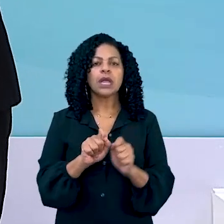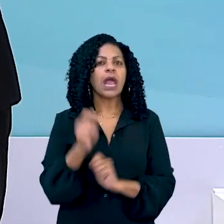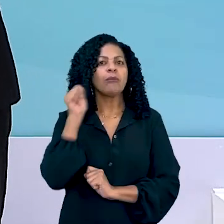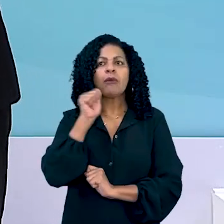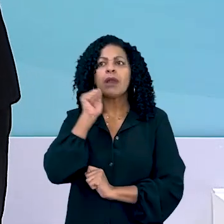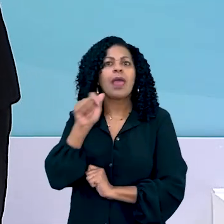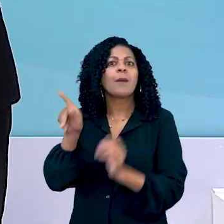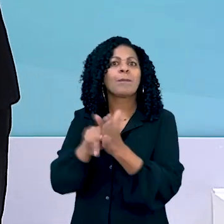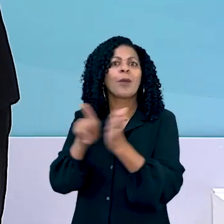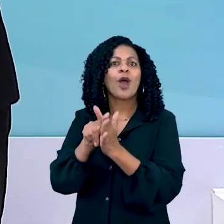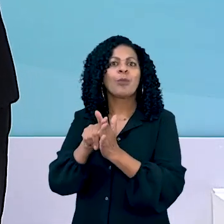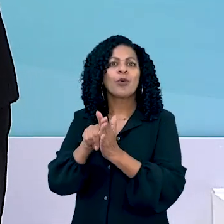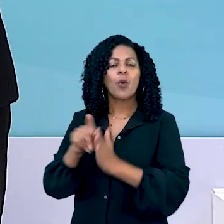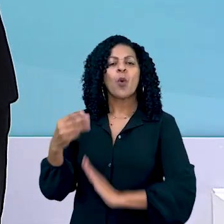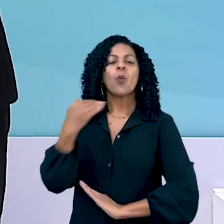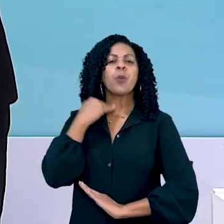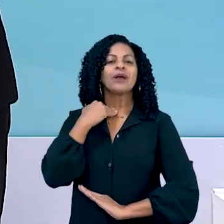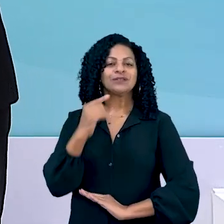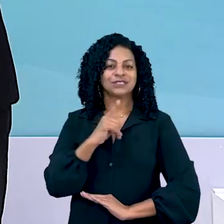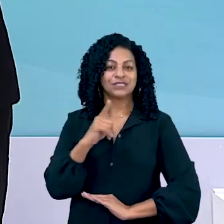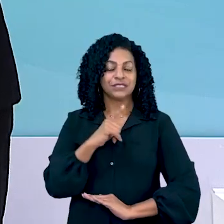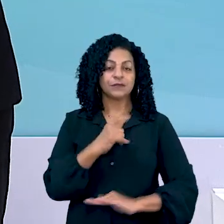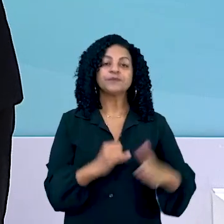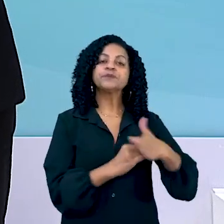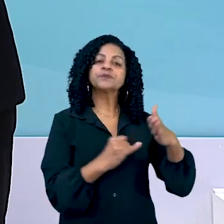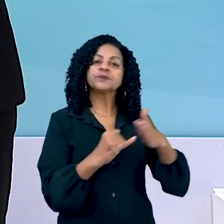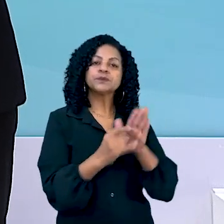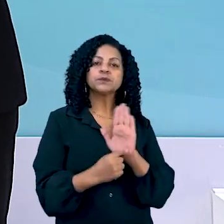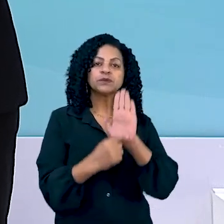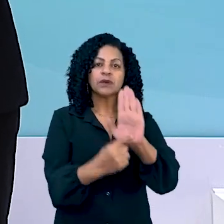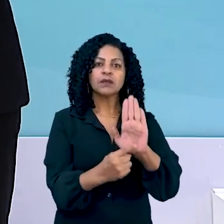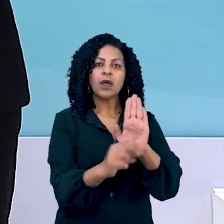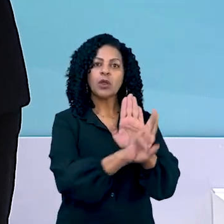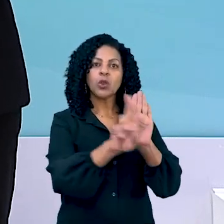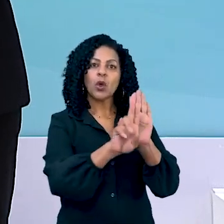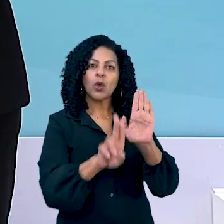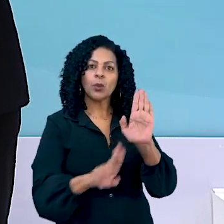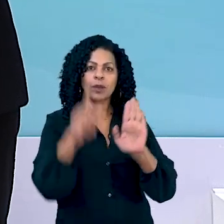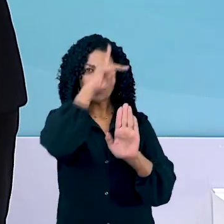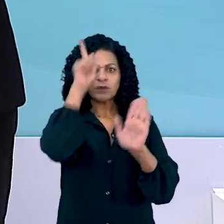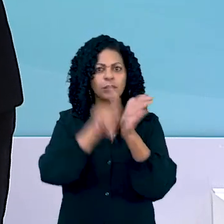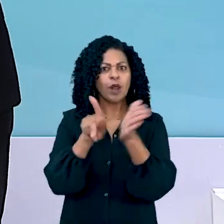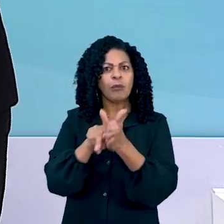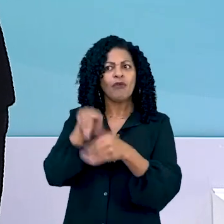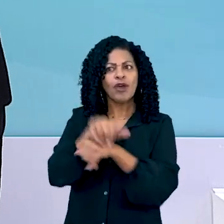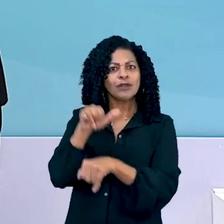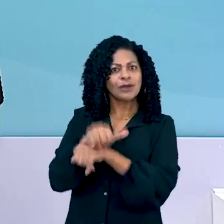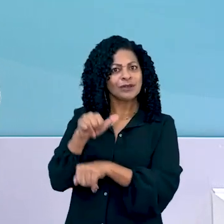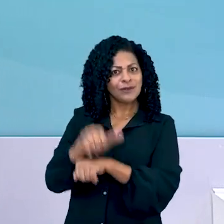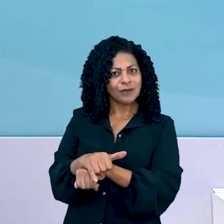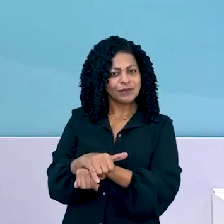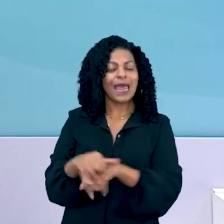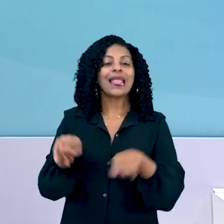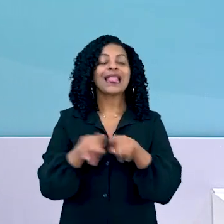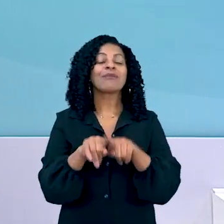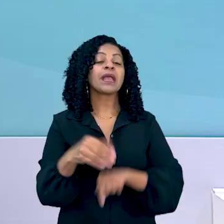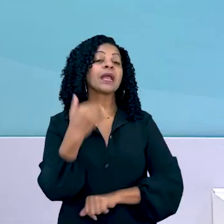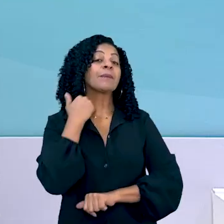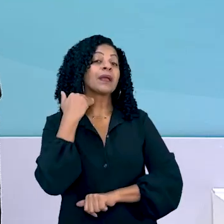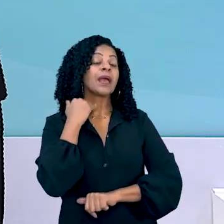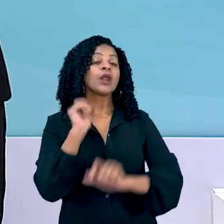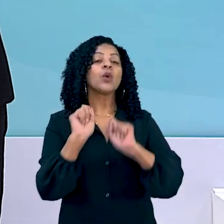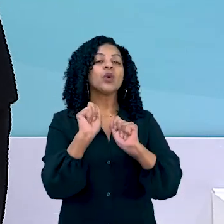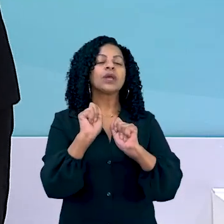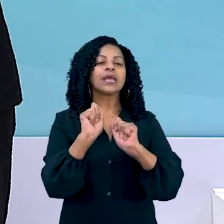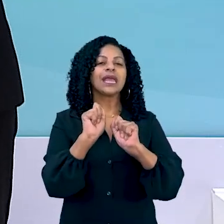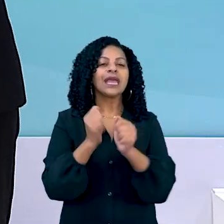monitoramento de conta de bancária. Indústria é condenada por expor quadro de empregados faltosos. Bancária obtém redução de jornada